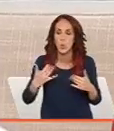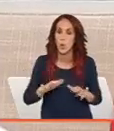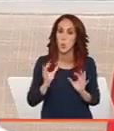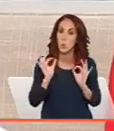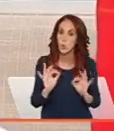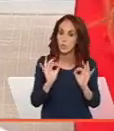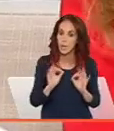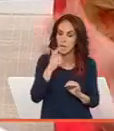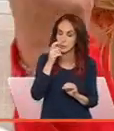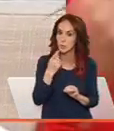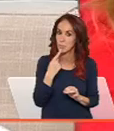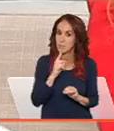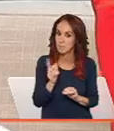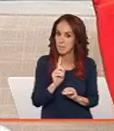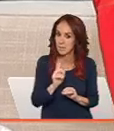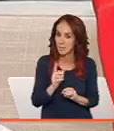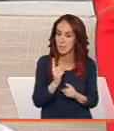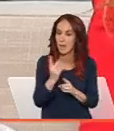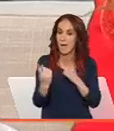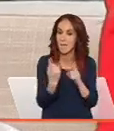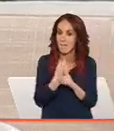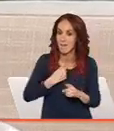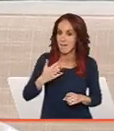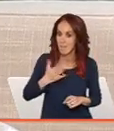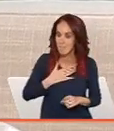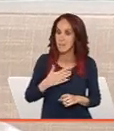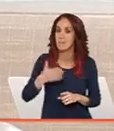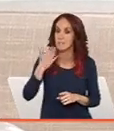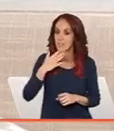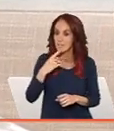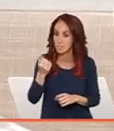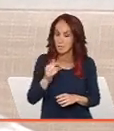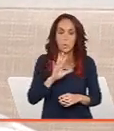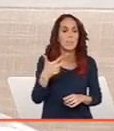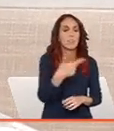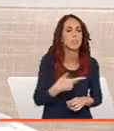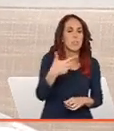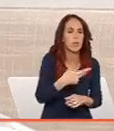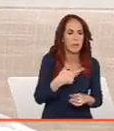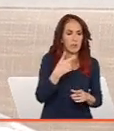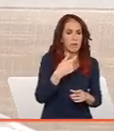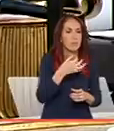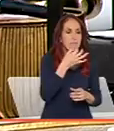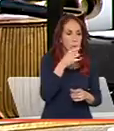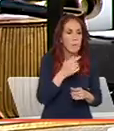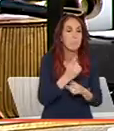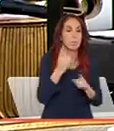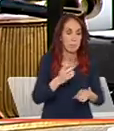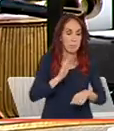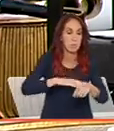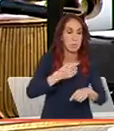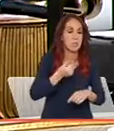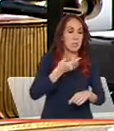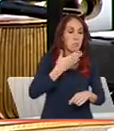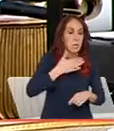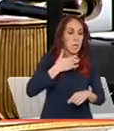envenenado, os portugueses ainda não perceberam bem. Aliás, quando entrou a Troika, falou-se muito disso, dos portugueses gastarem mais daquilo que deviam à conta do crédito.